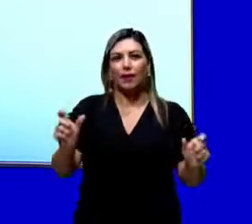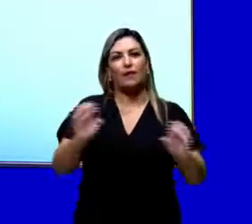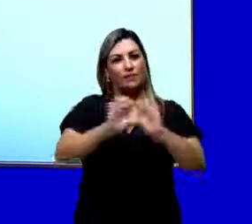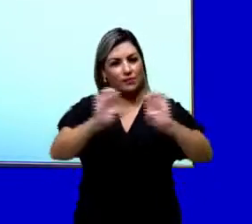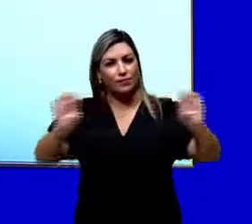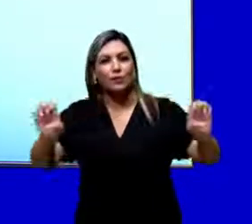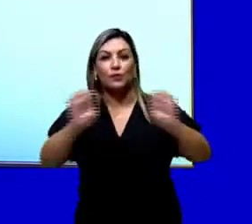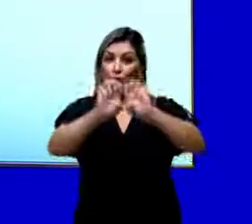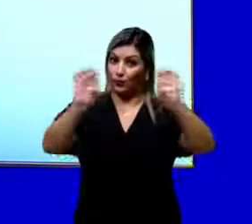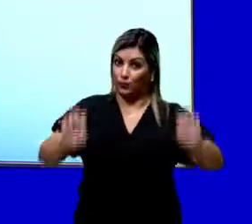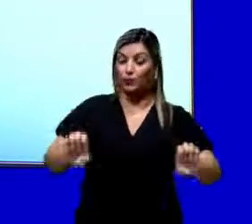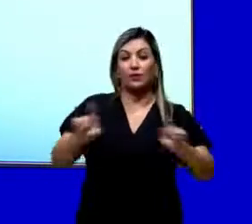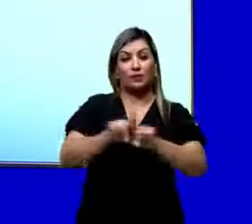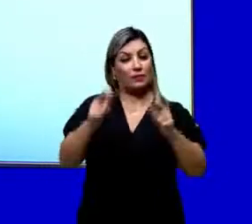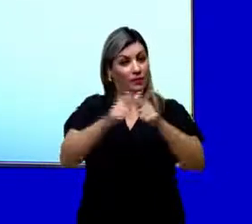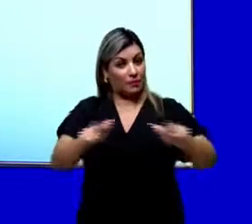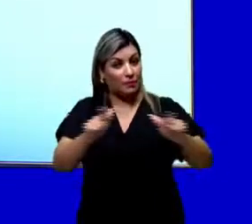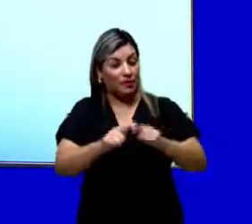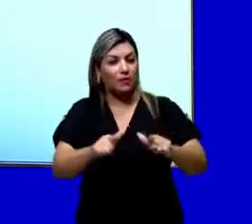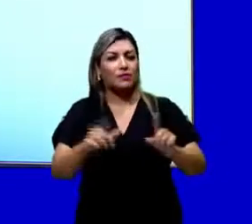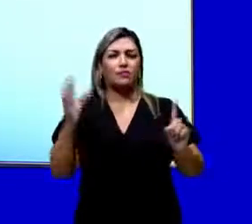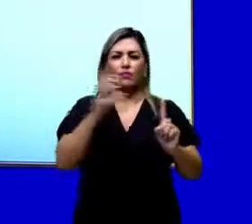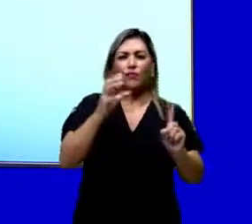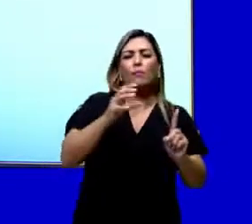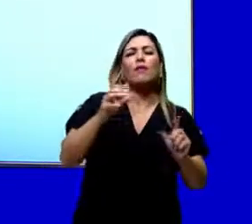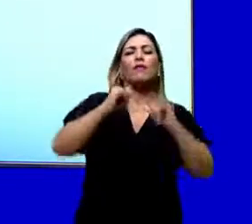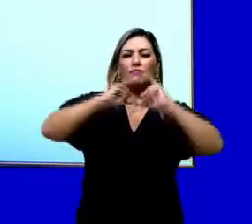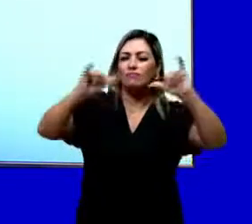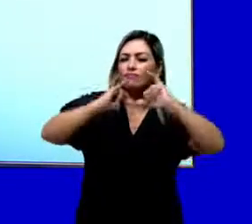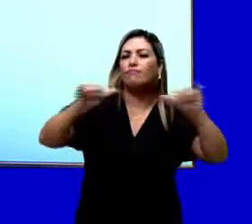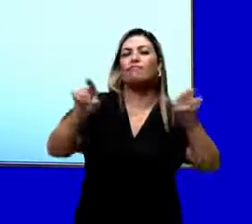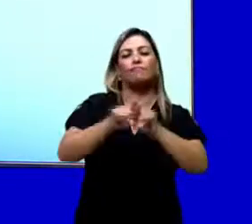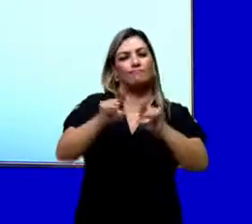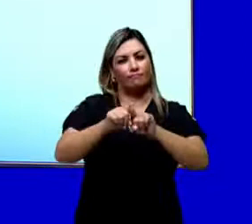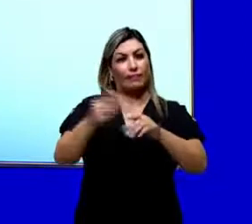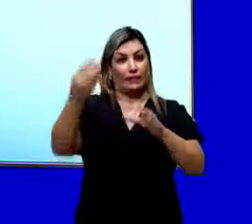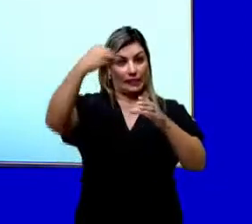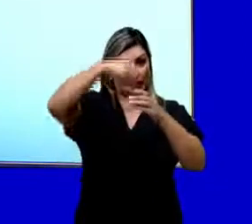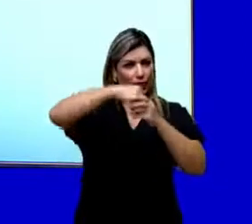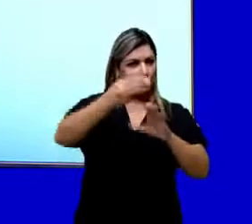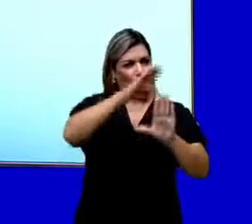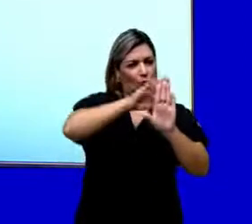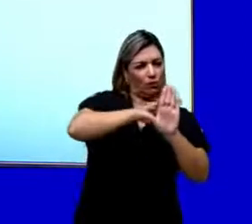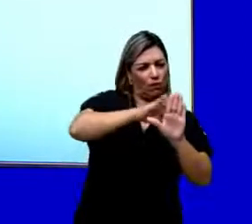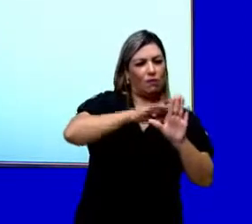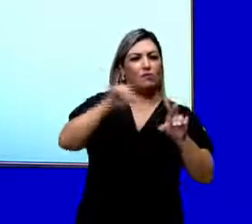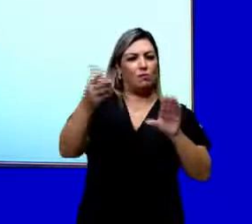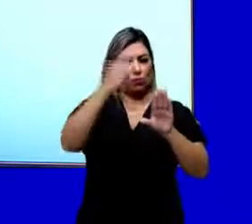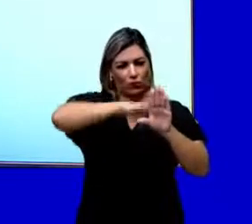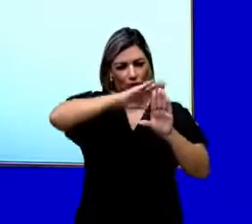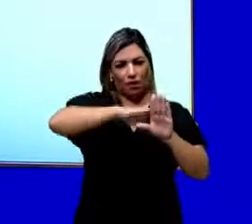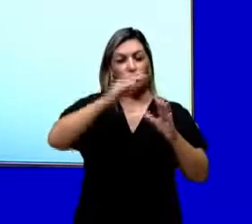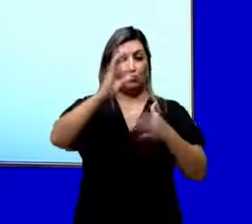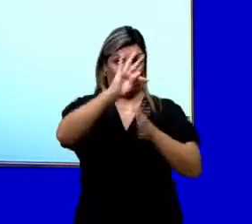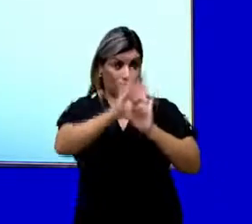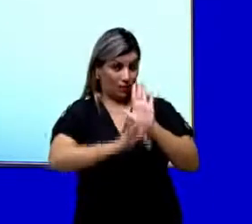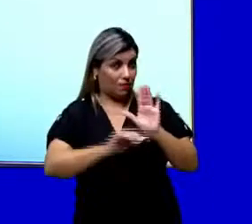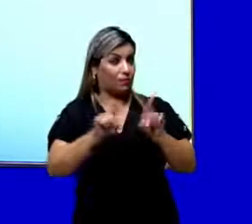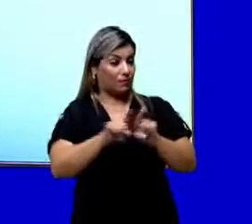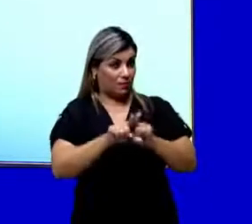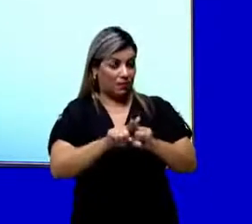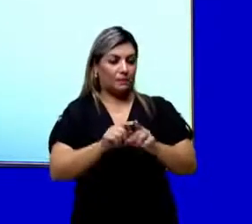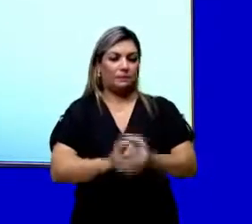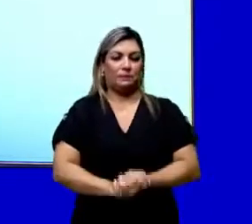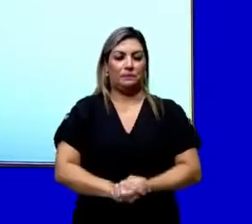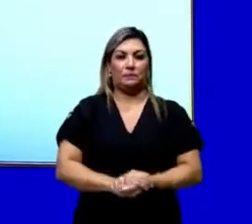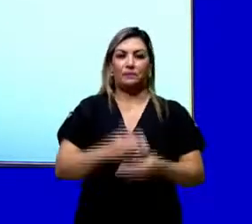expressões e de estruturas gramaticais e as informações implícitas e é como eu